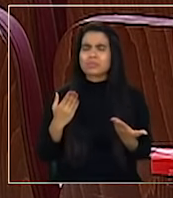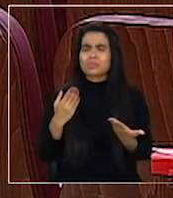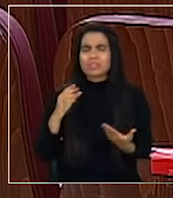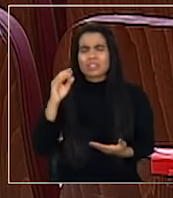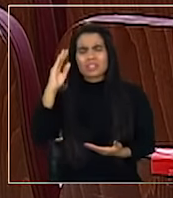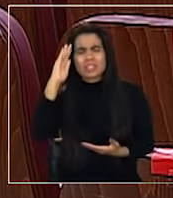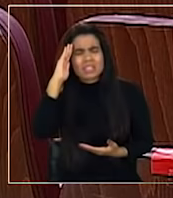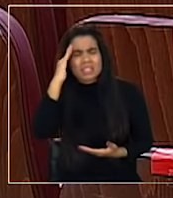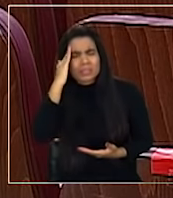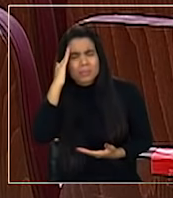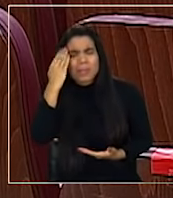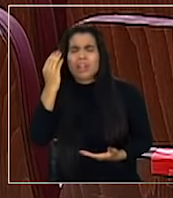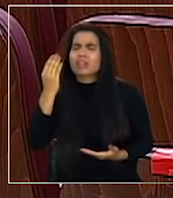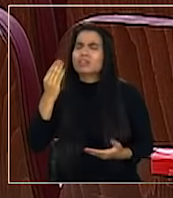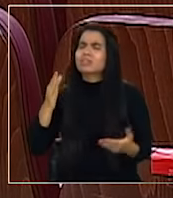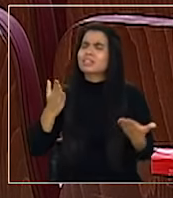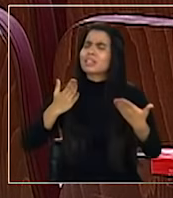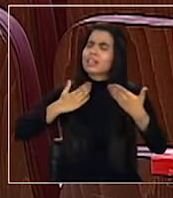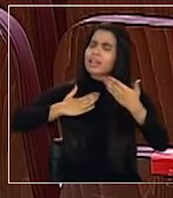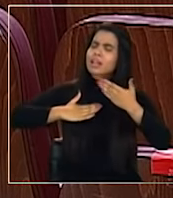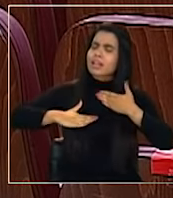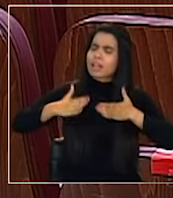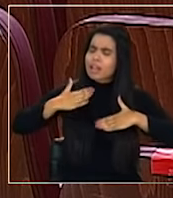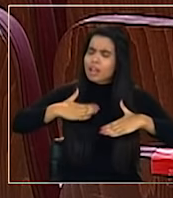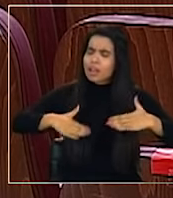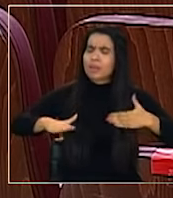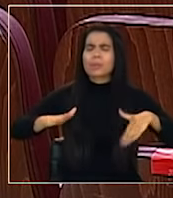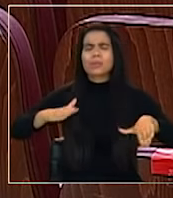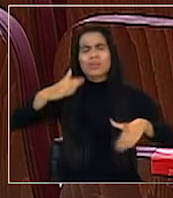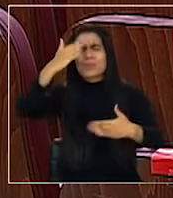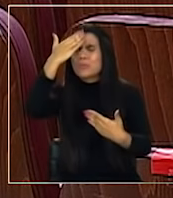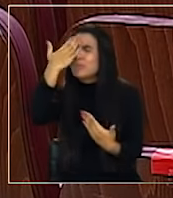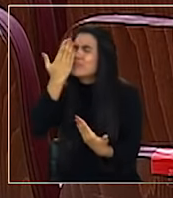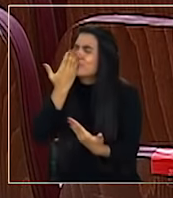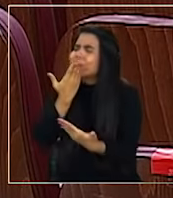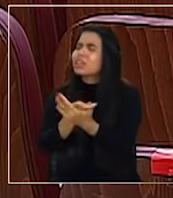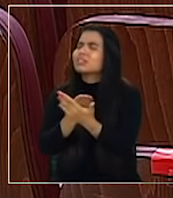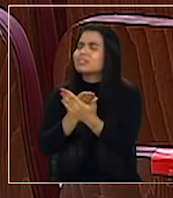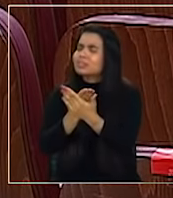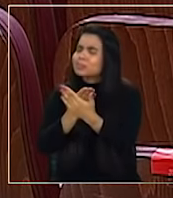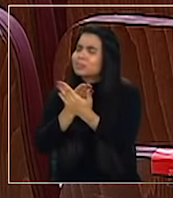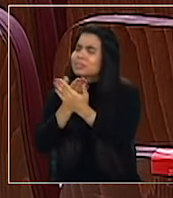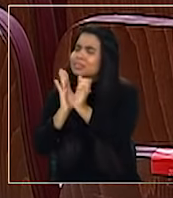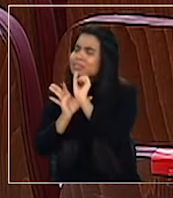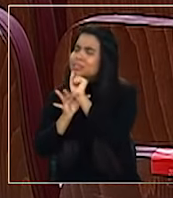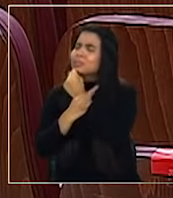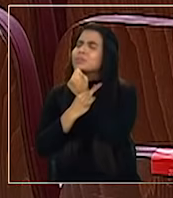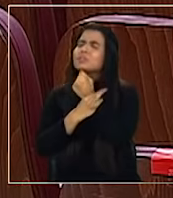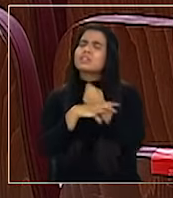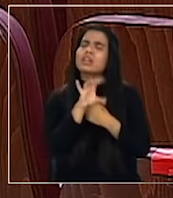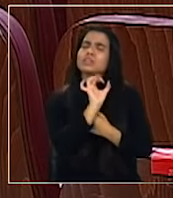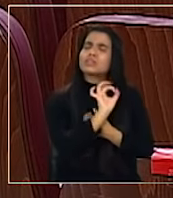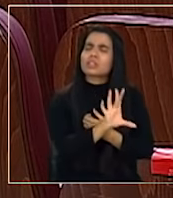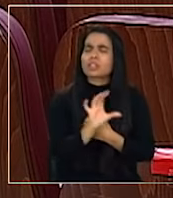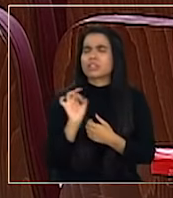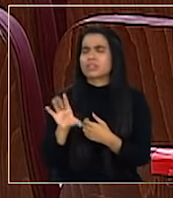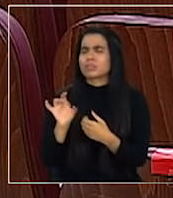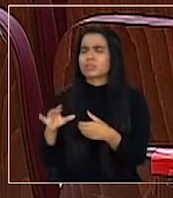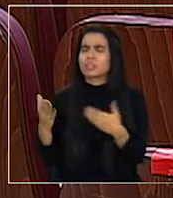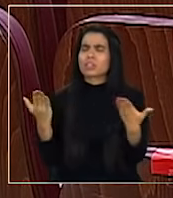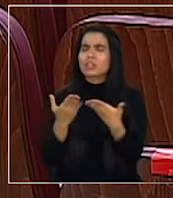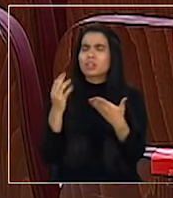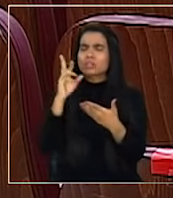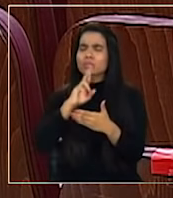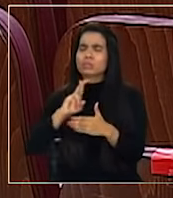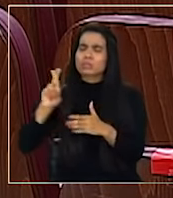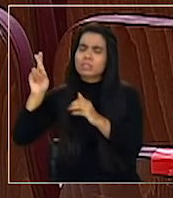interior. Traz a calma, a segurança, meu Pai. A calma, a segurança de que o Senhor